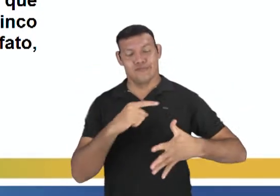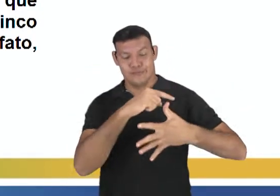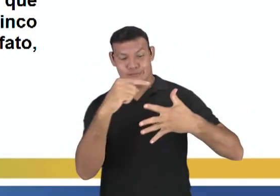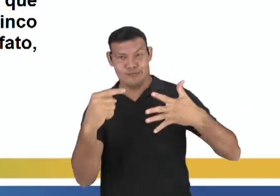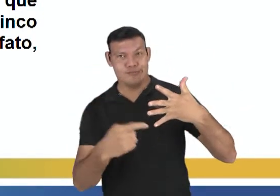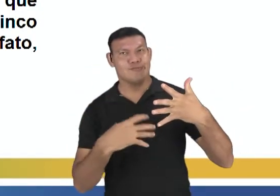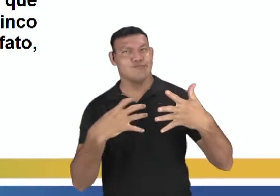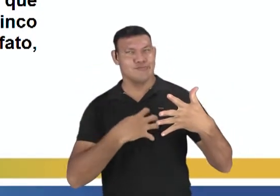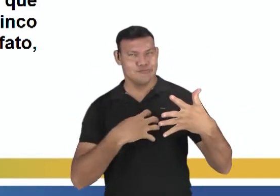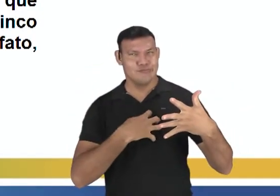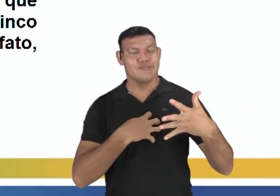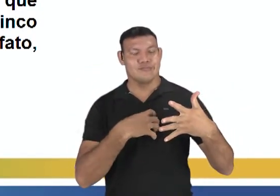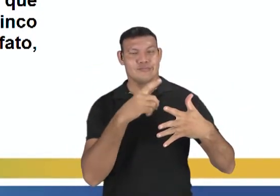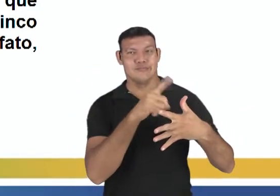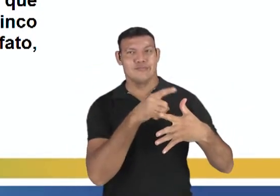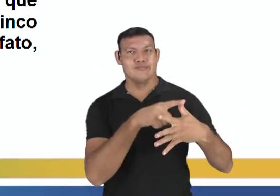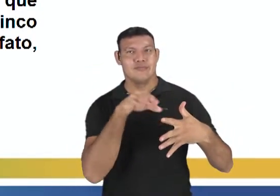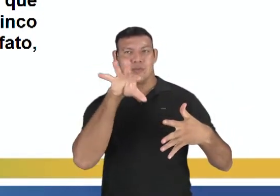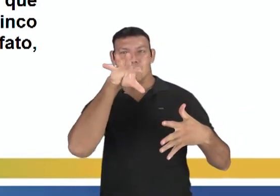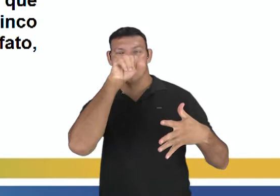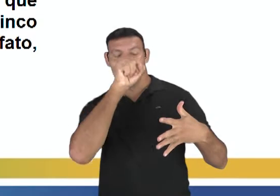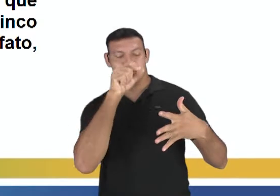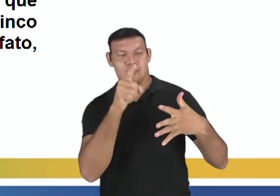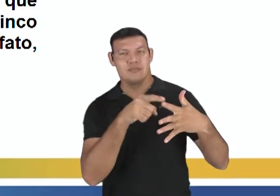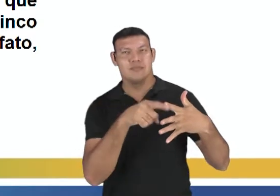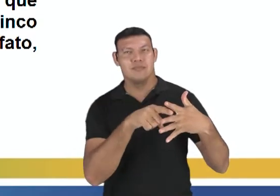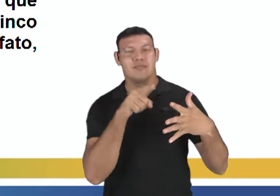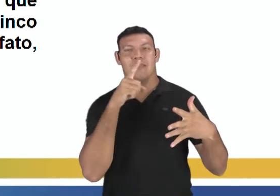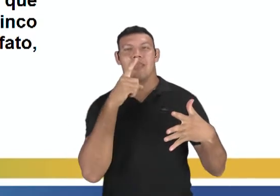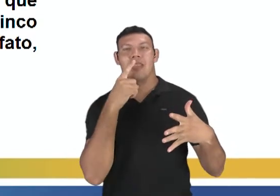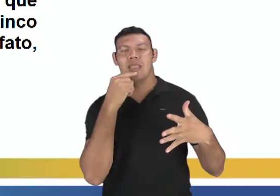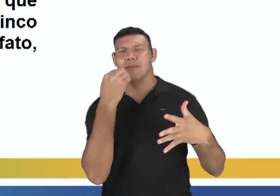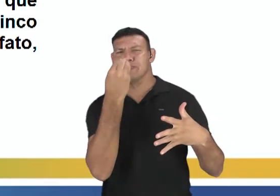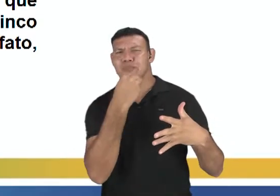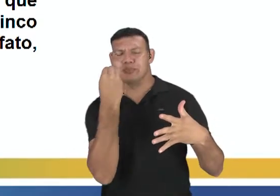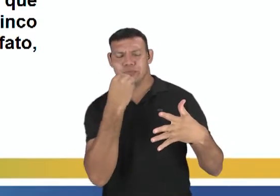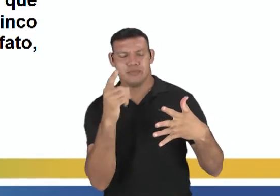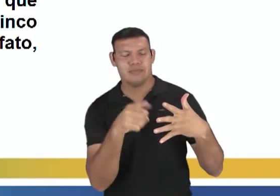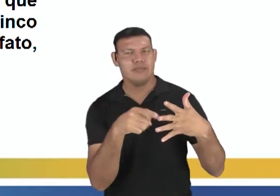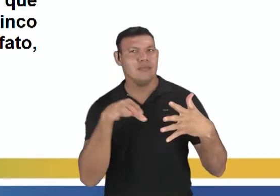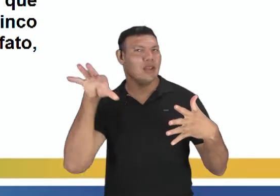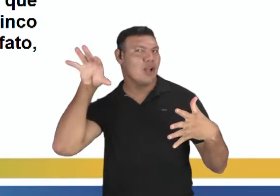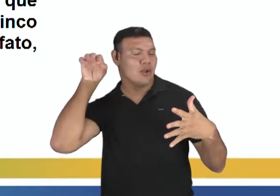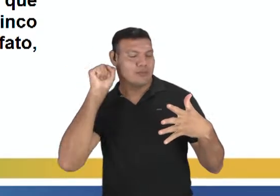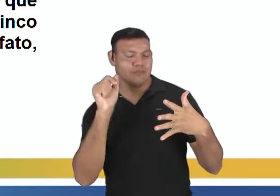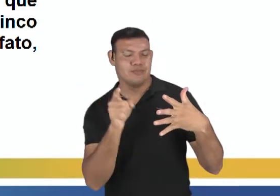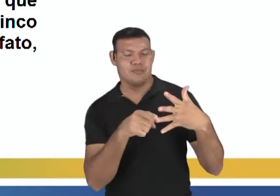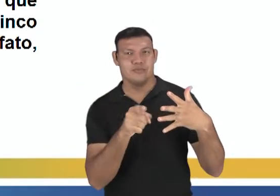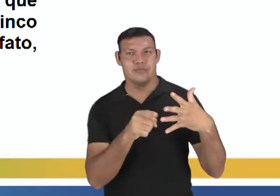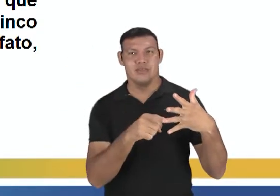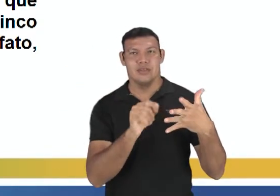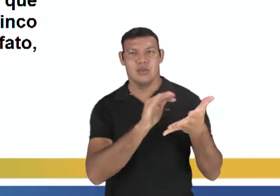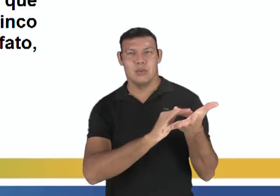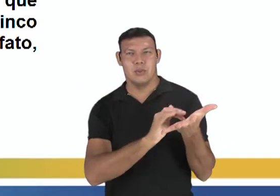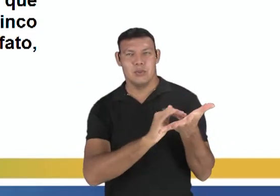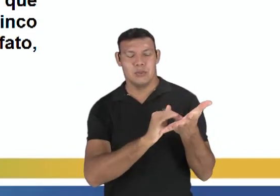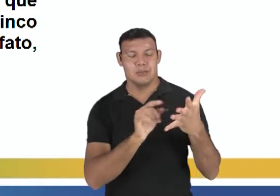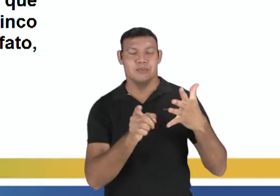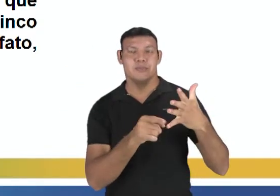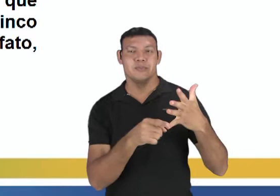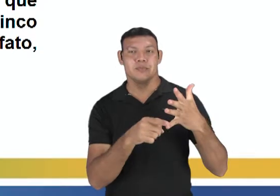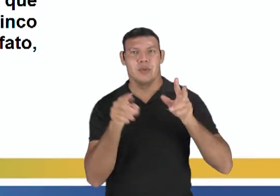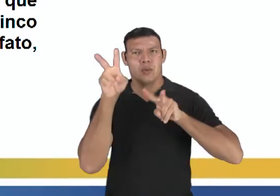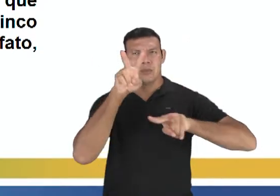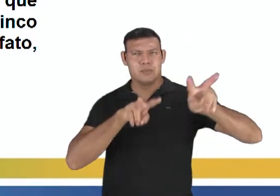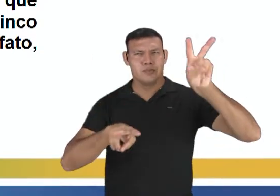né? Eles são o olfato, o paladar, a audição, o tato e a visão. Na aula passada,